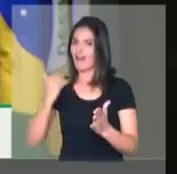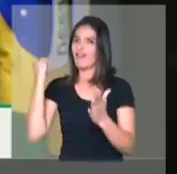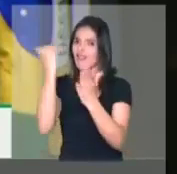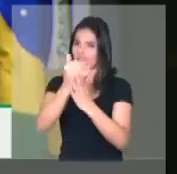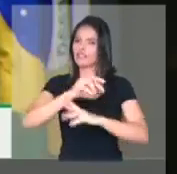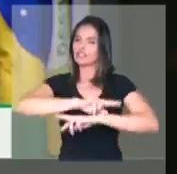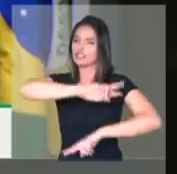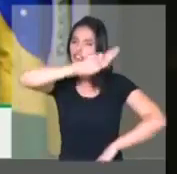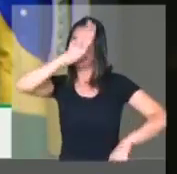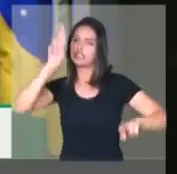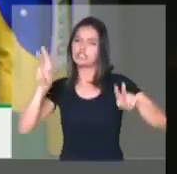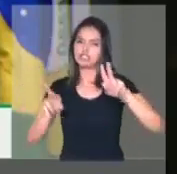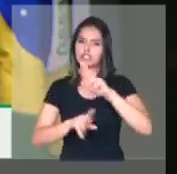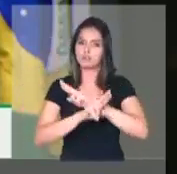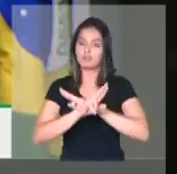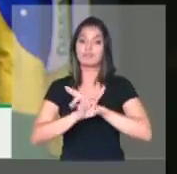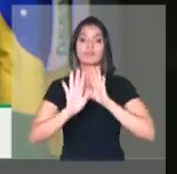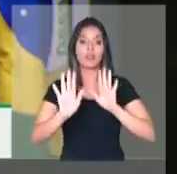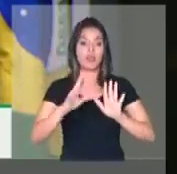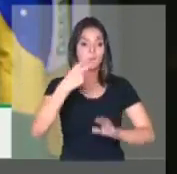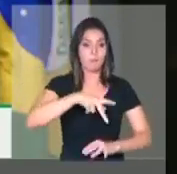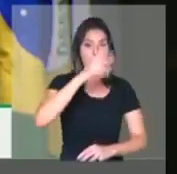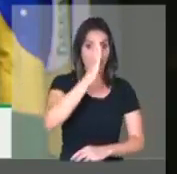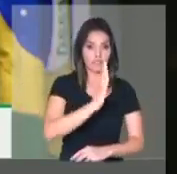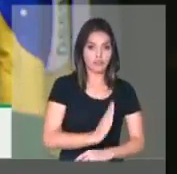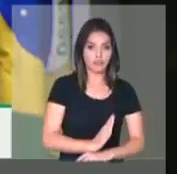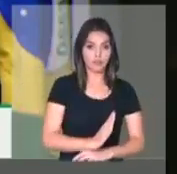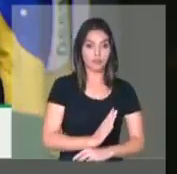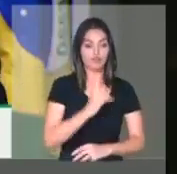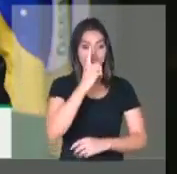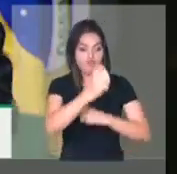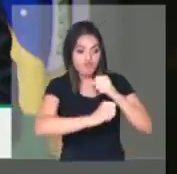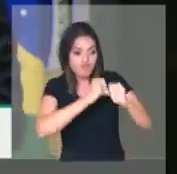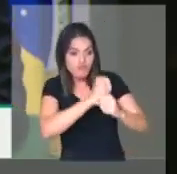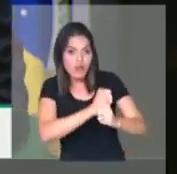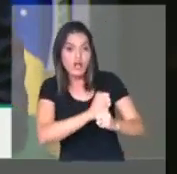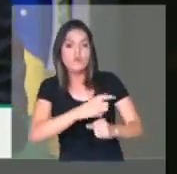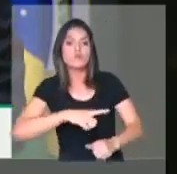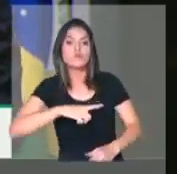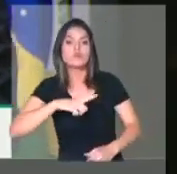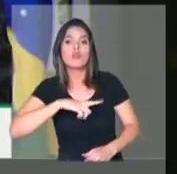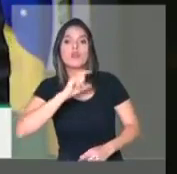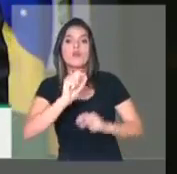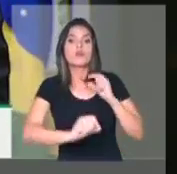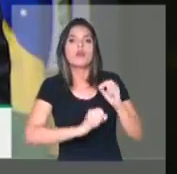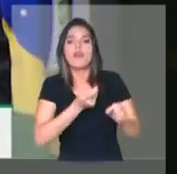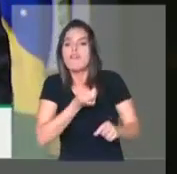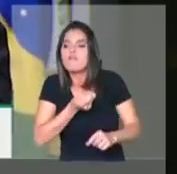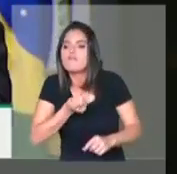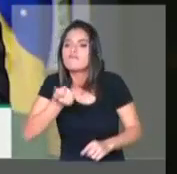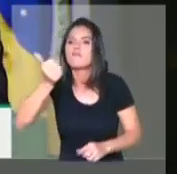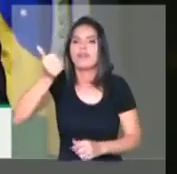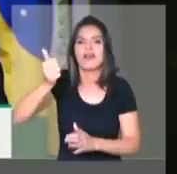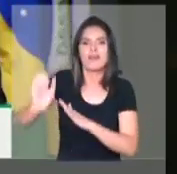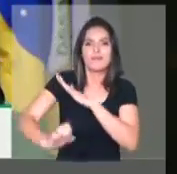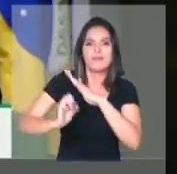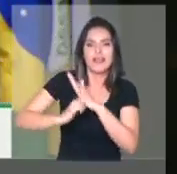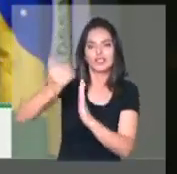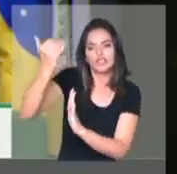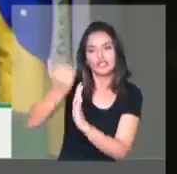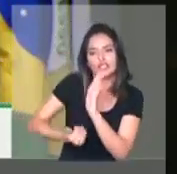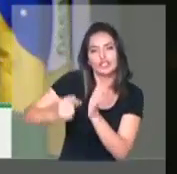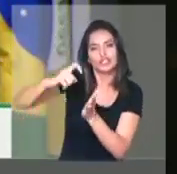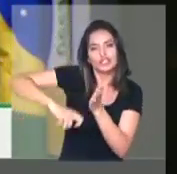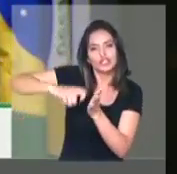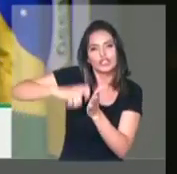presidente, o Brasil anualmente tem de benefícios fiscais a empresas algo em